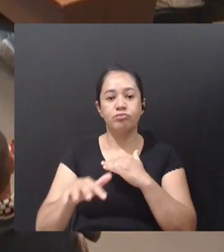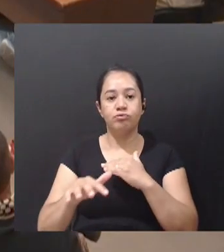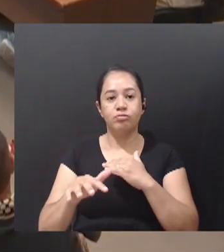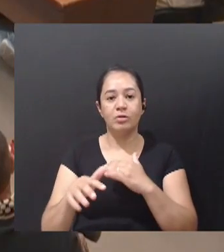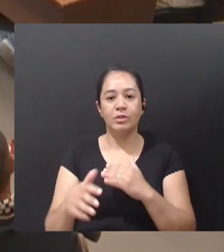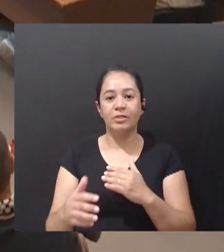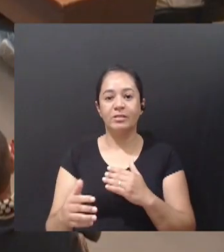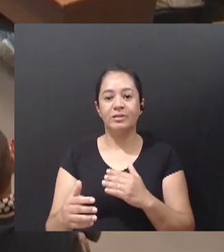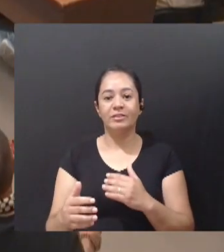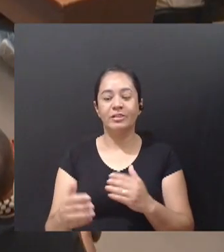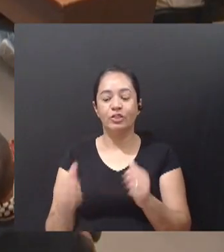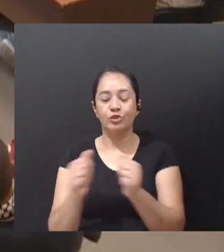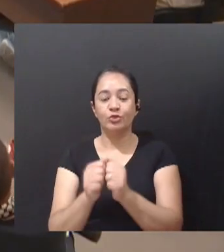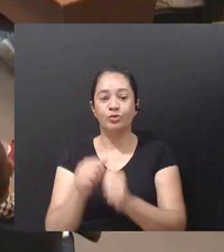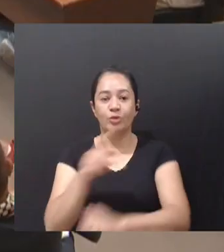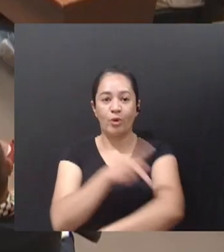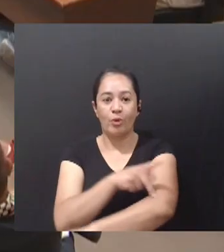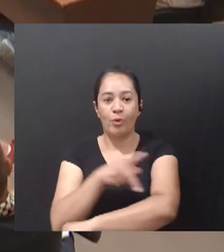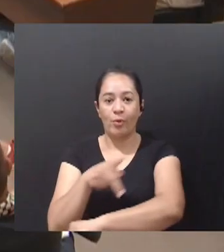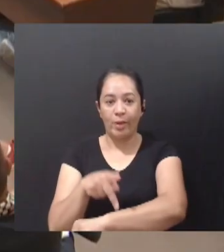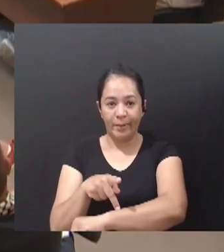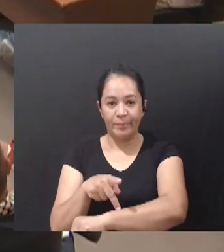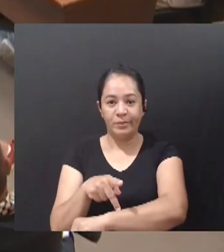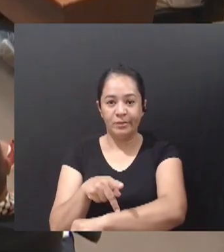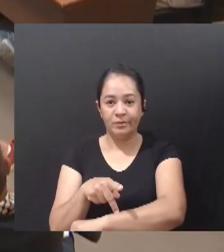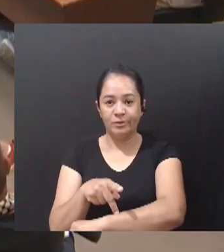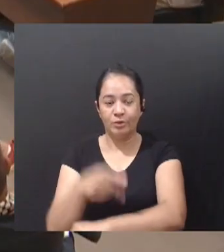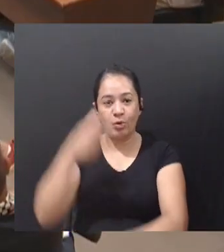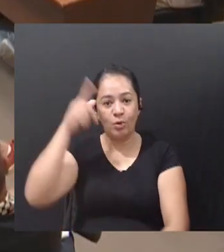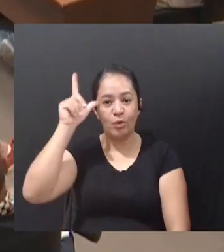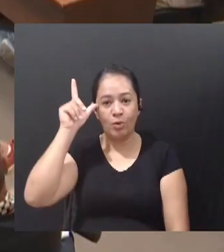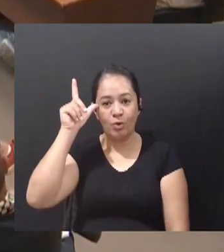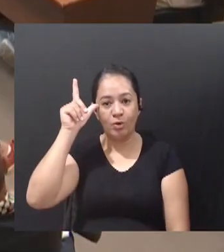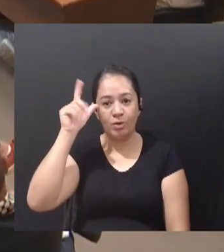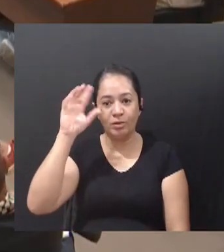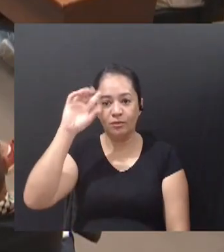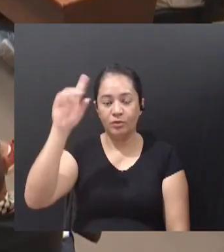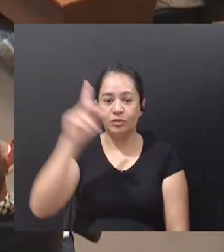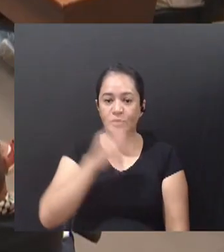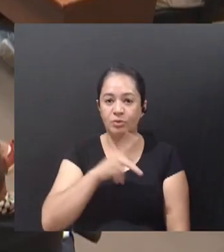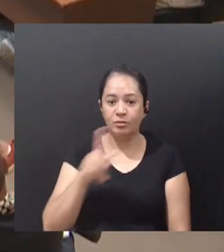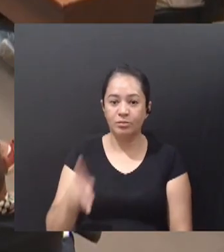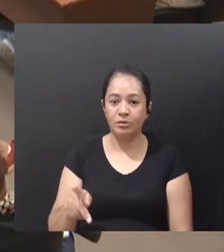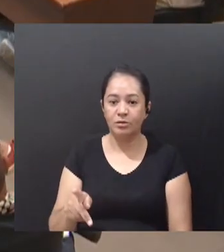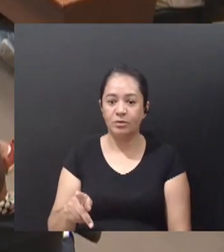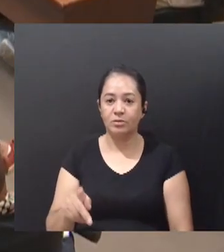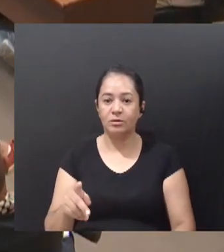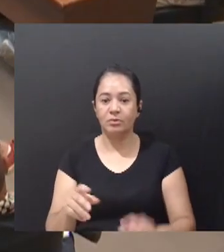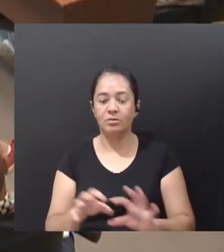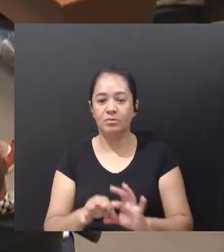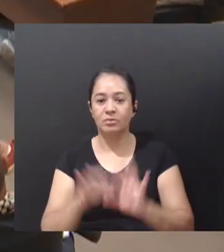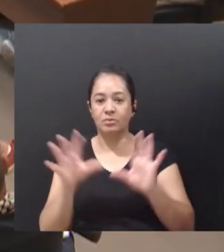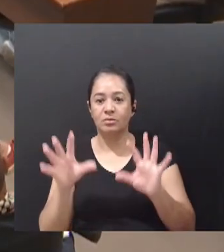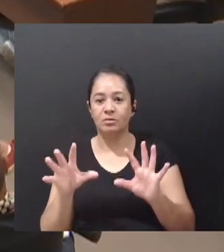né? Nessa pedagogia, ontem foi o dia do professor, né? Nessa pedagogia da libertação, essa